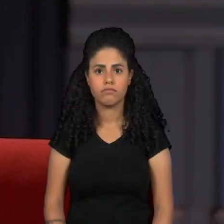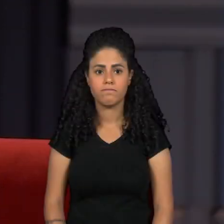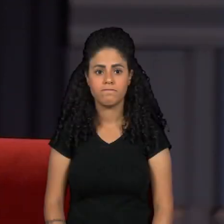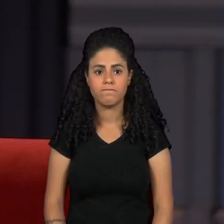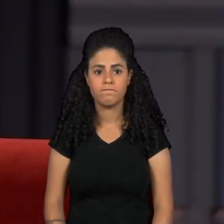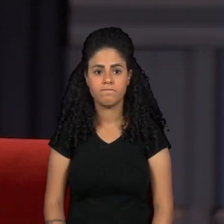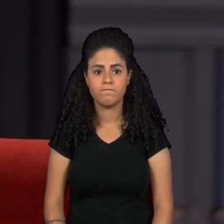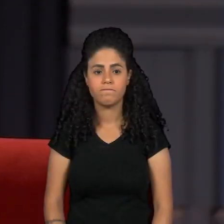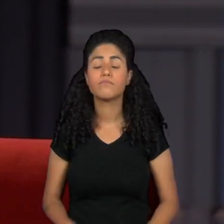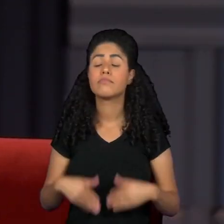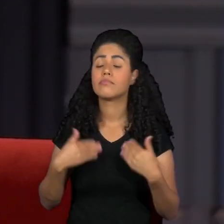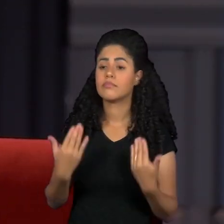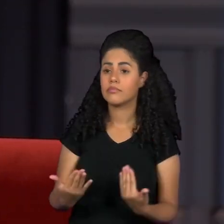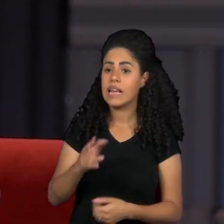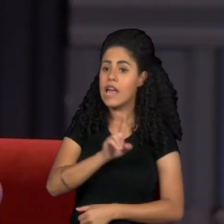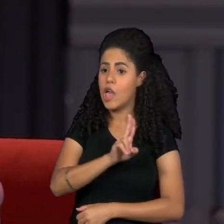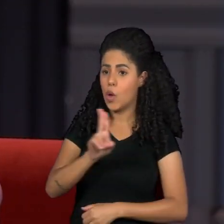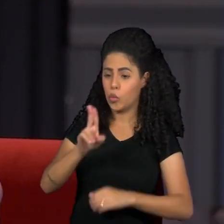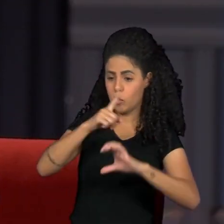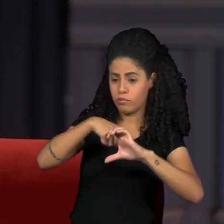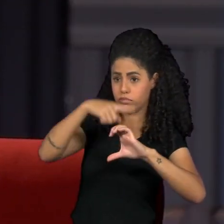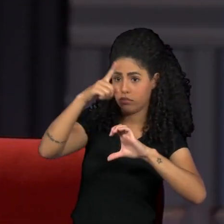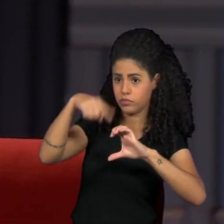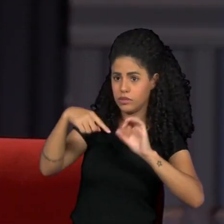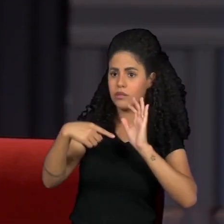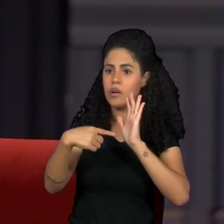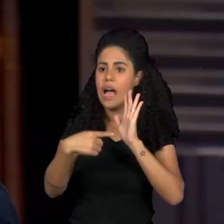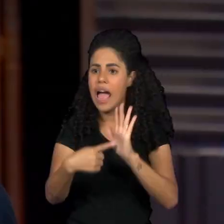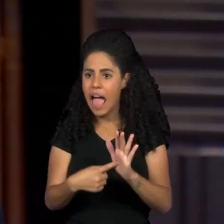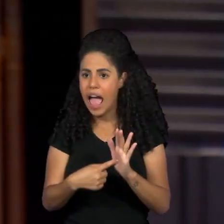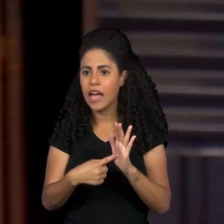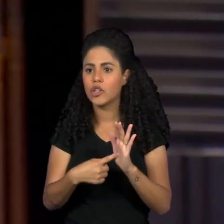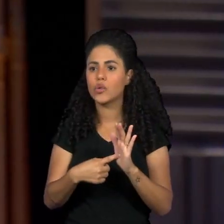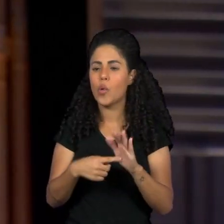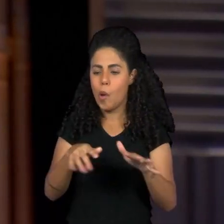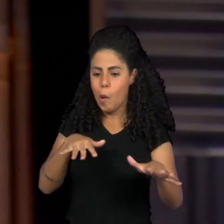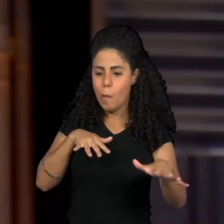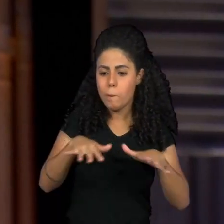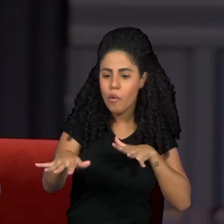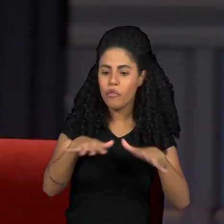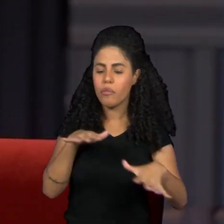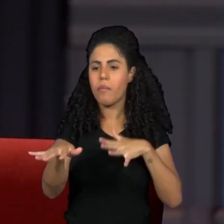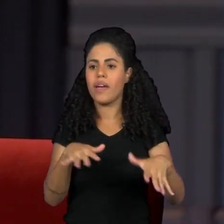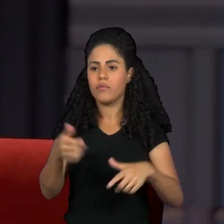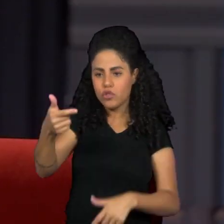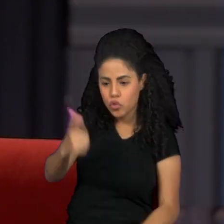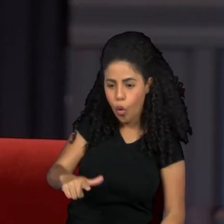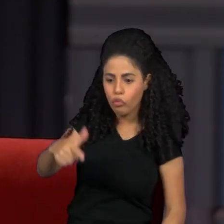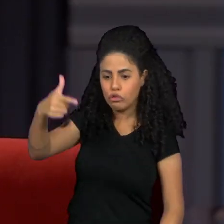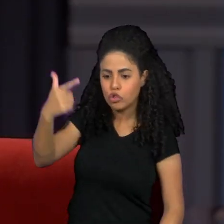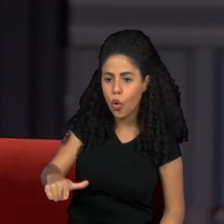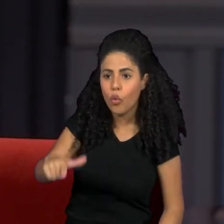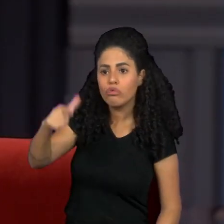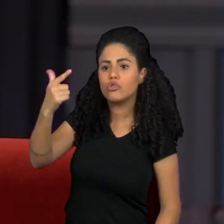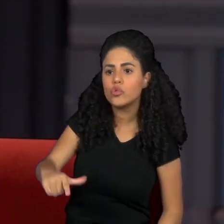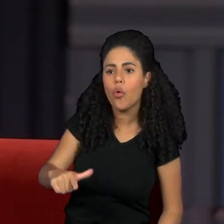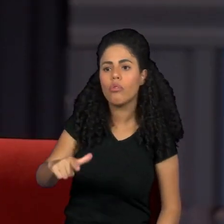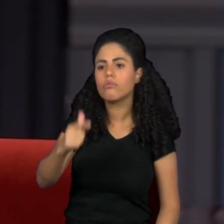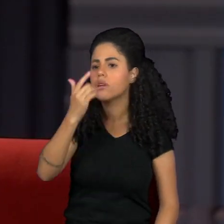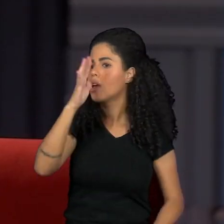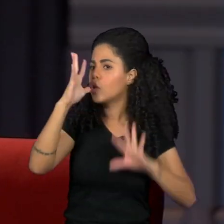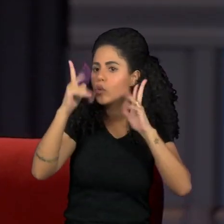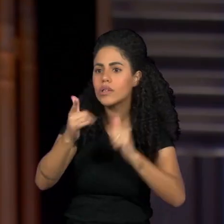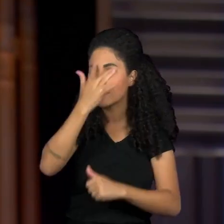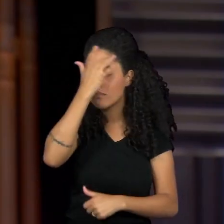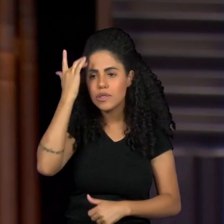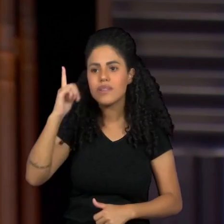Estereotipias é o nome científico para movimentos repetitivos e estereotipados. O que é? Todo mundo tem, né? Sim, o